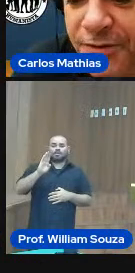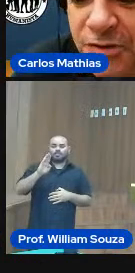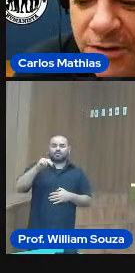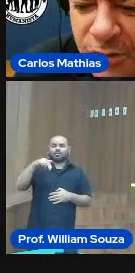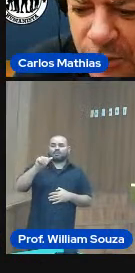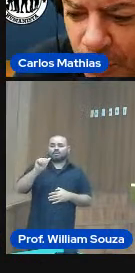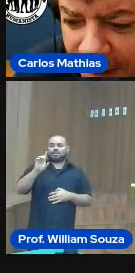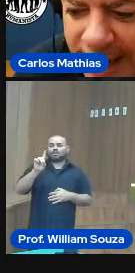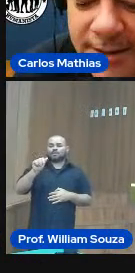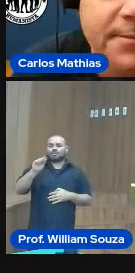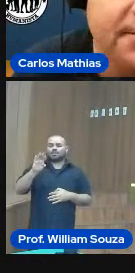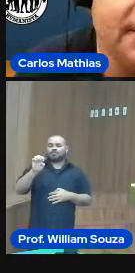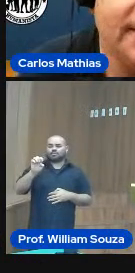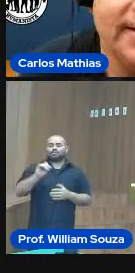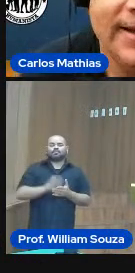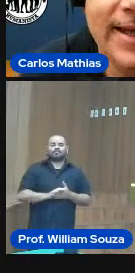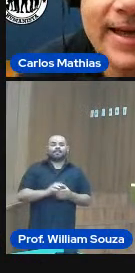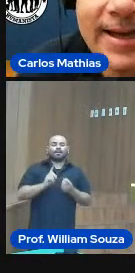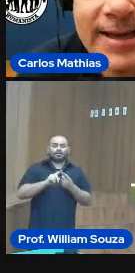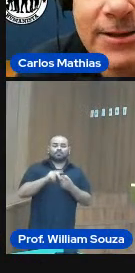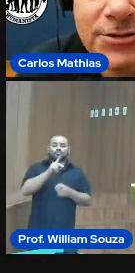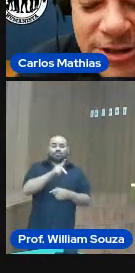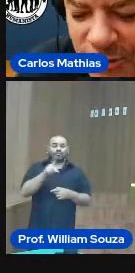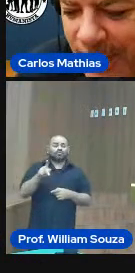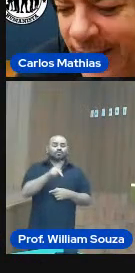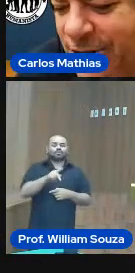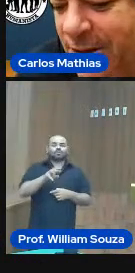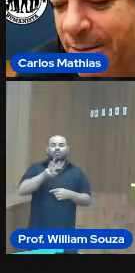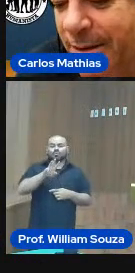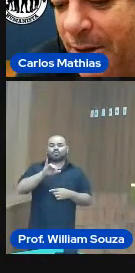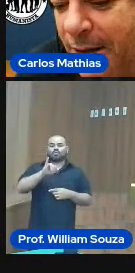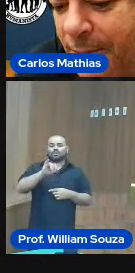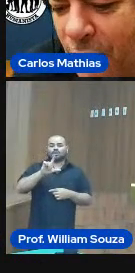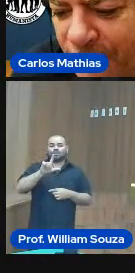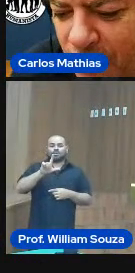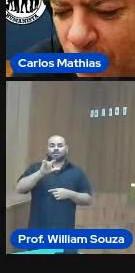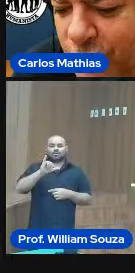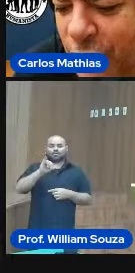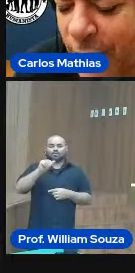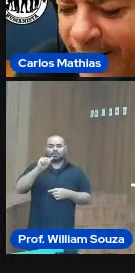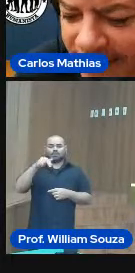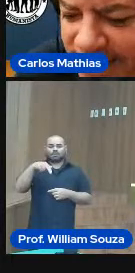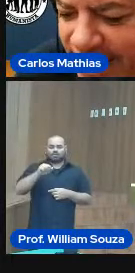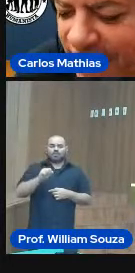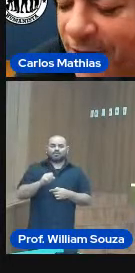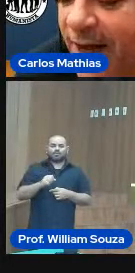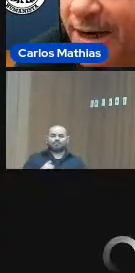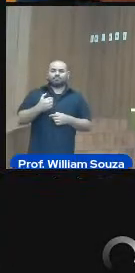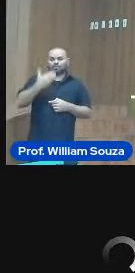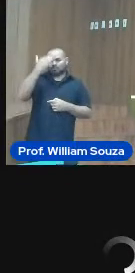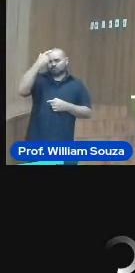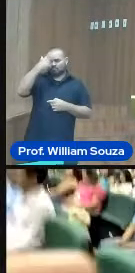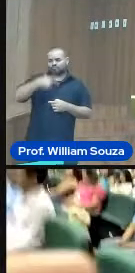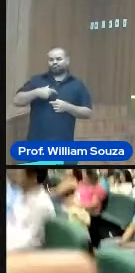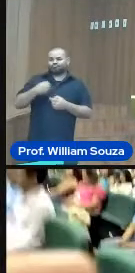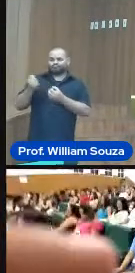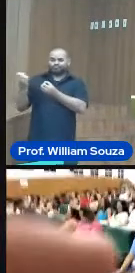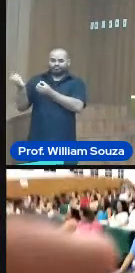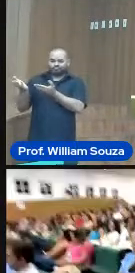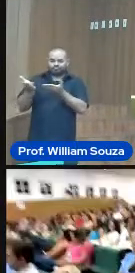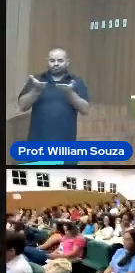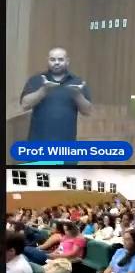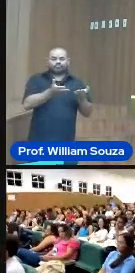os professores William, que tão gentilmente me convidou junto com a Kícia Carvalho para